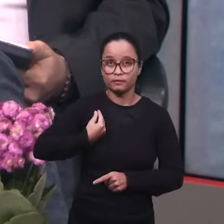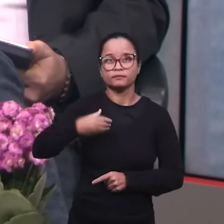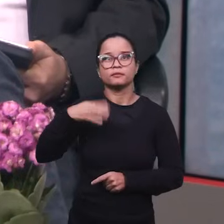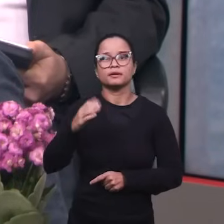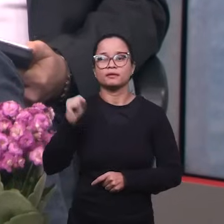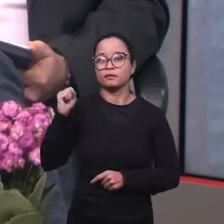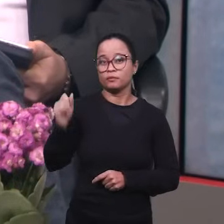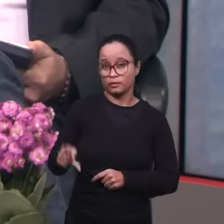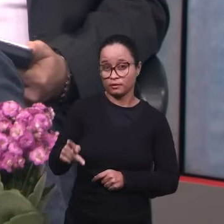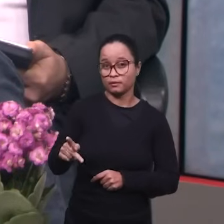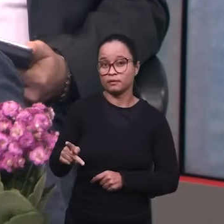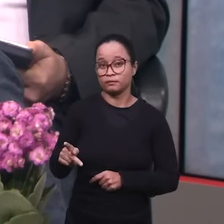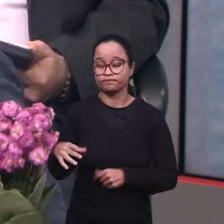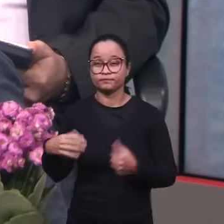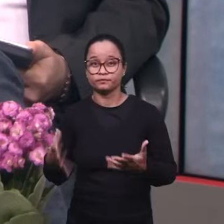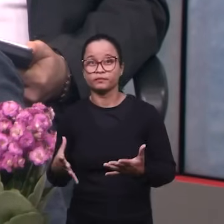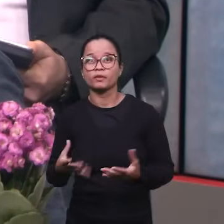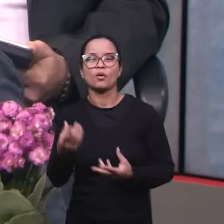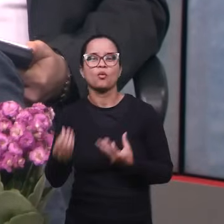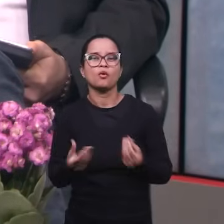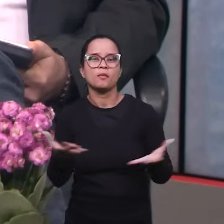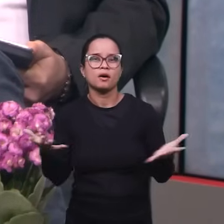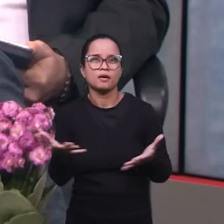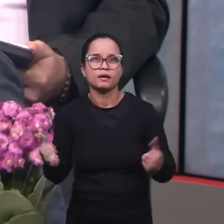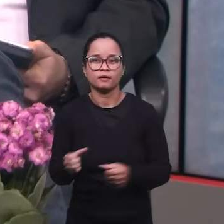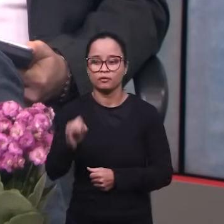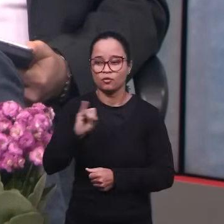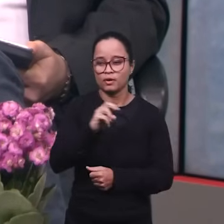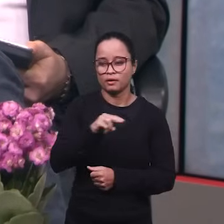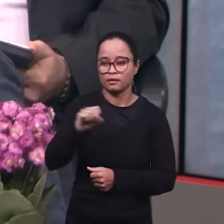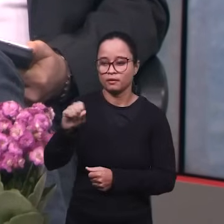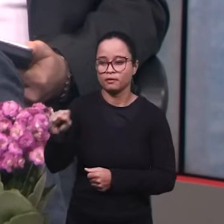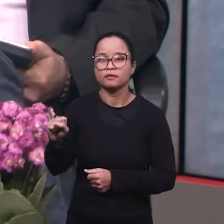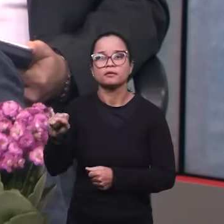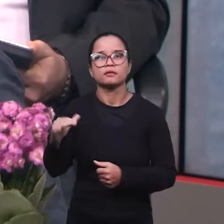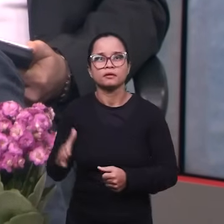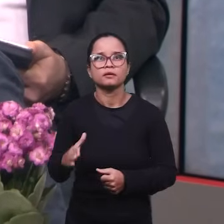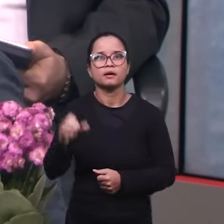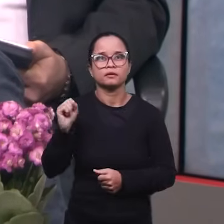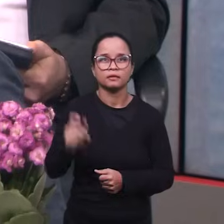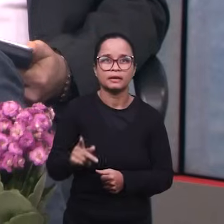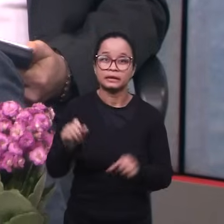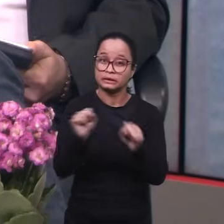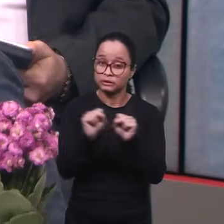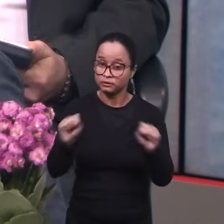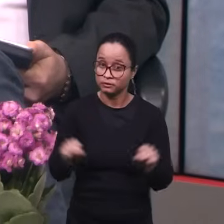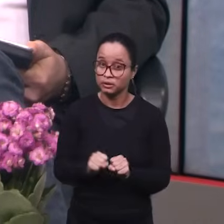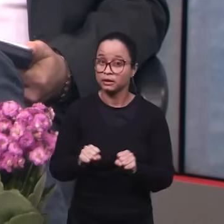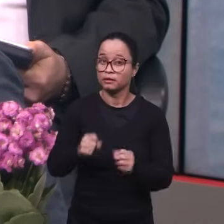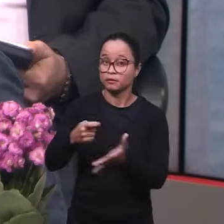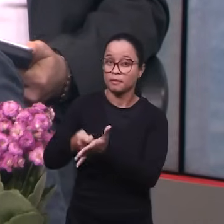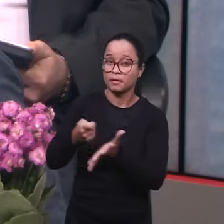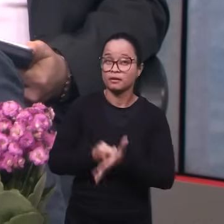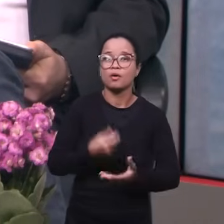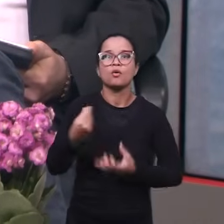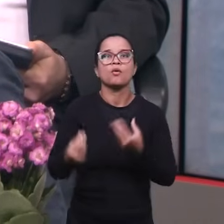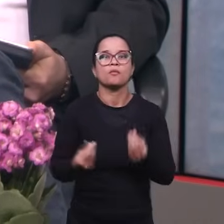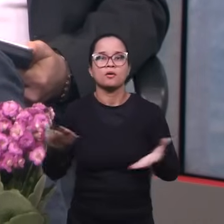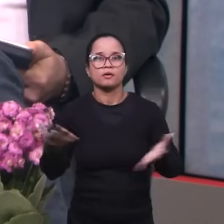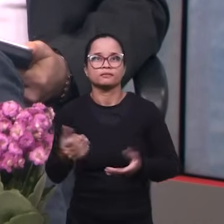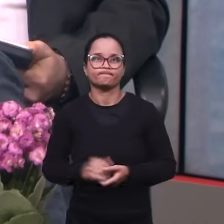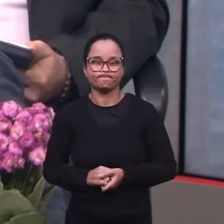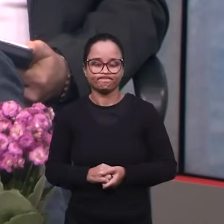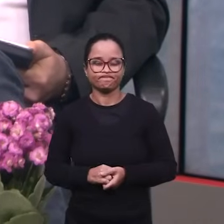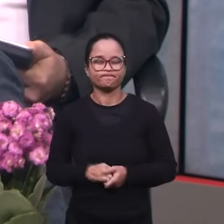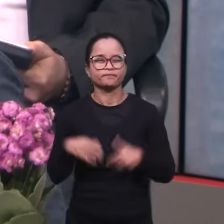se elas se aposentarem mais cedo, como que vai ficar? E se no INSS os aposentados e pensionistas não recolhem? Se é um sistema contributivo, como que fica? Isso